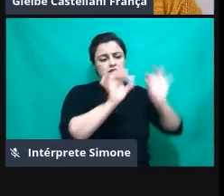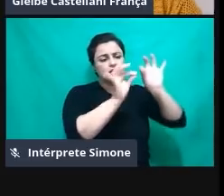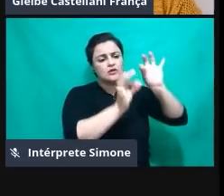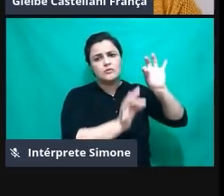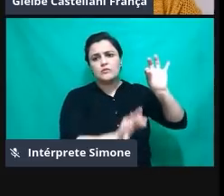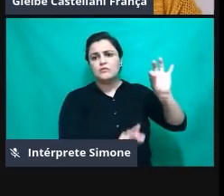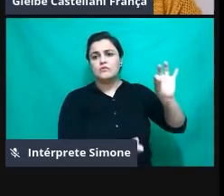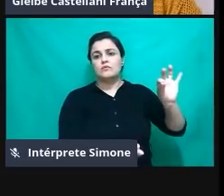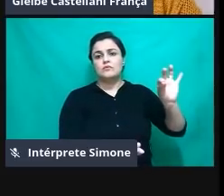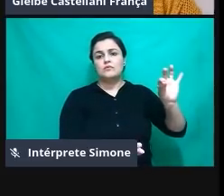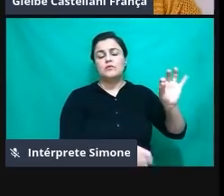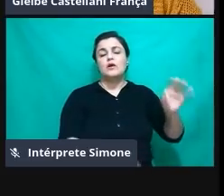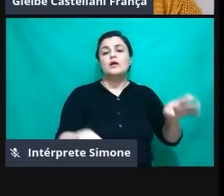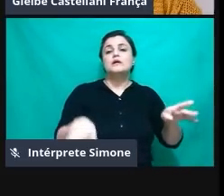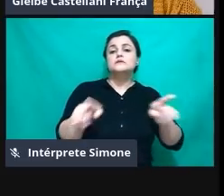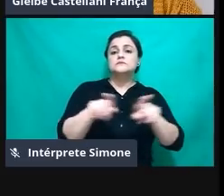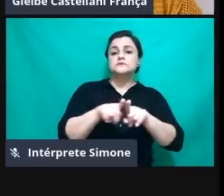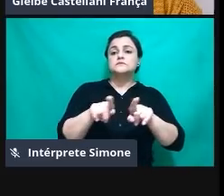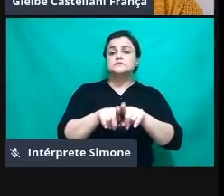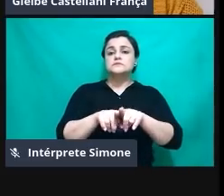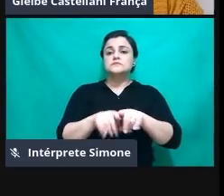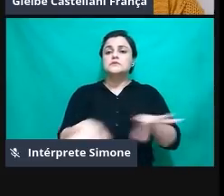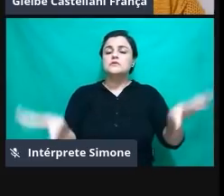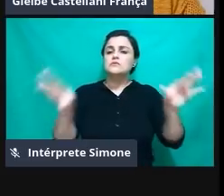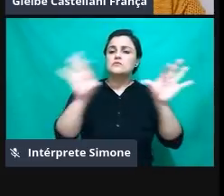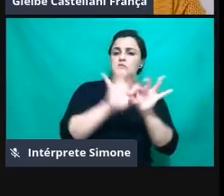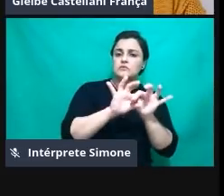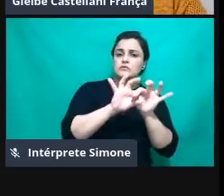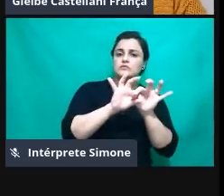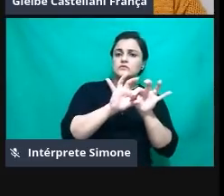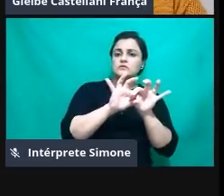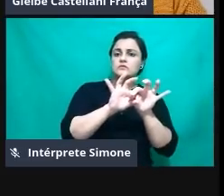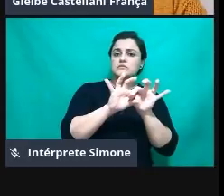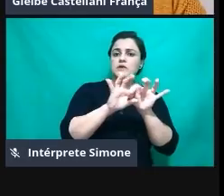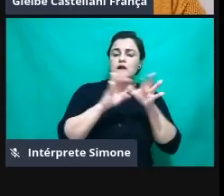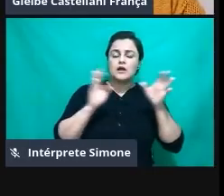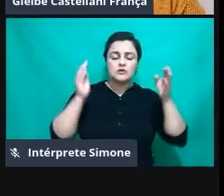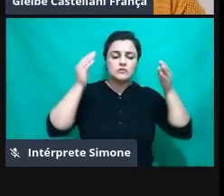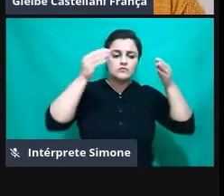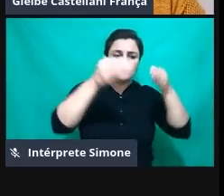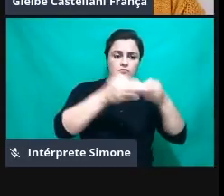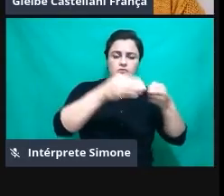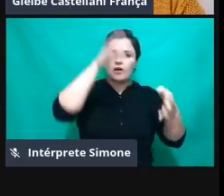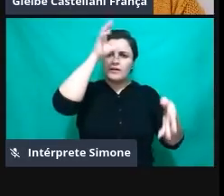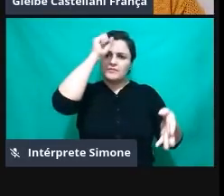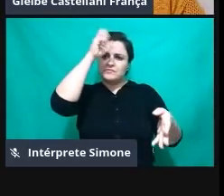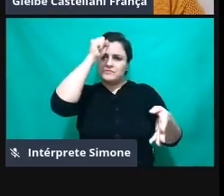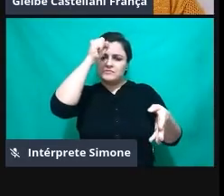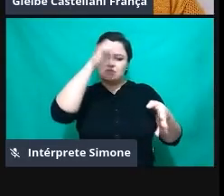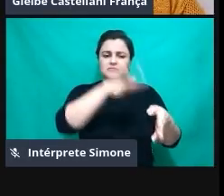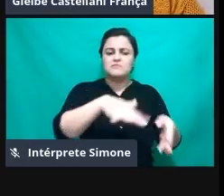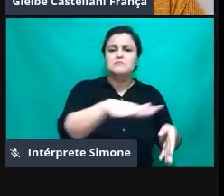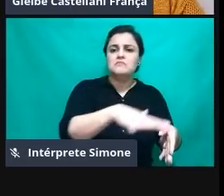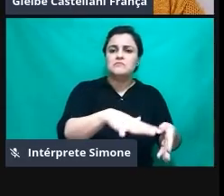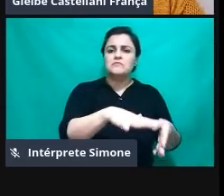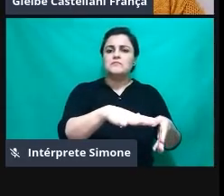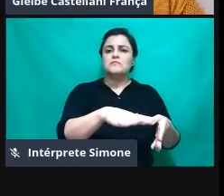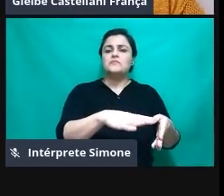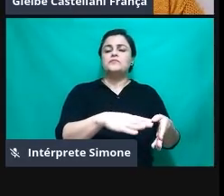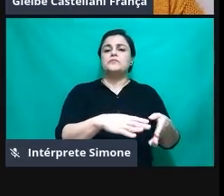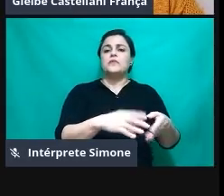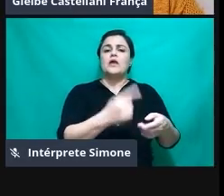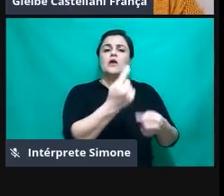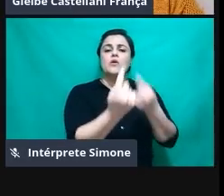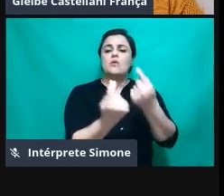contemplar o objeto do conhecimento e as habilidades relacionadas. Então, cada unidade temática, ela tem o